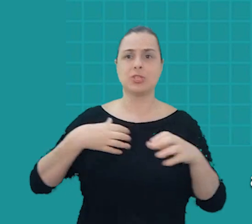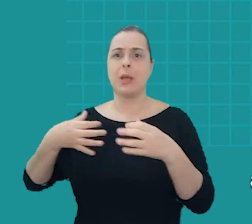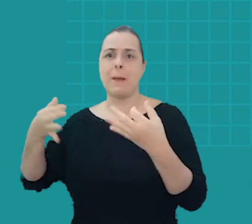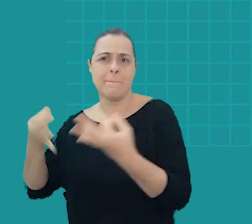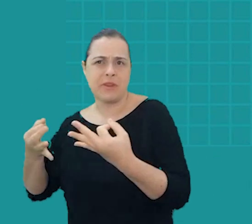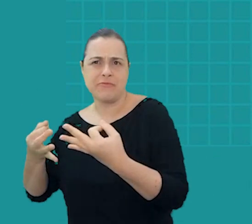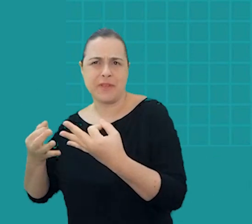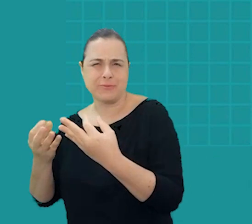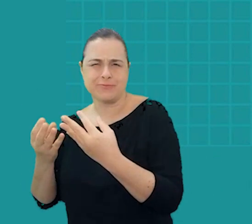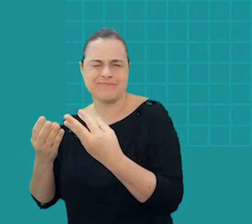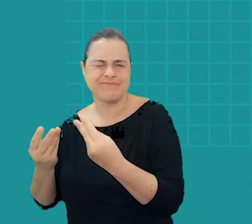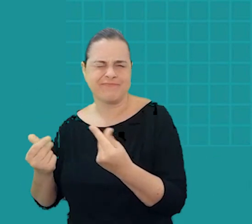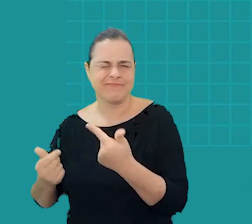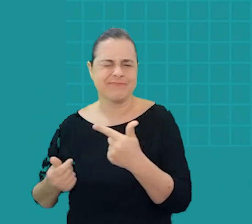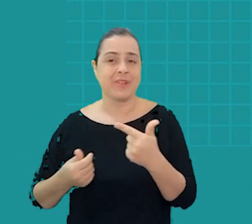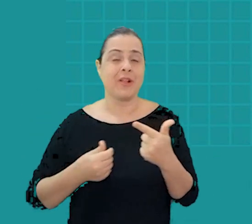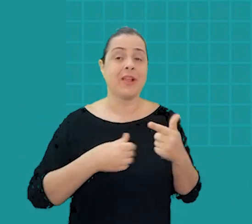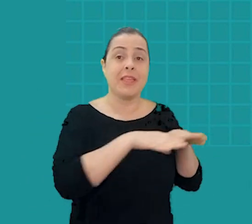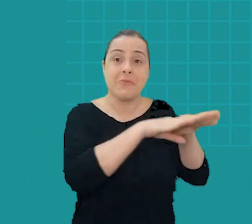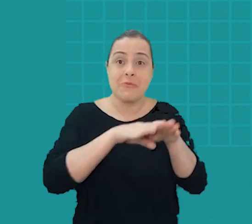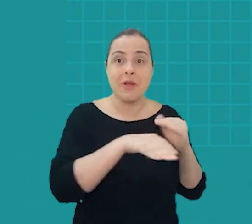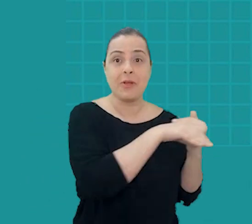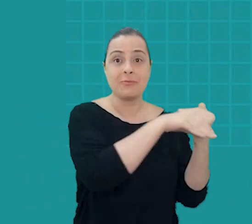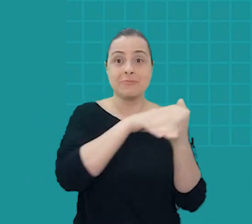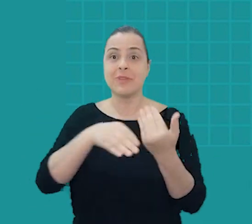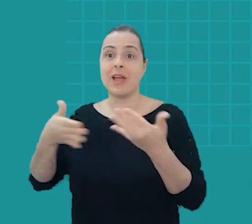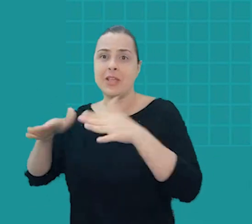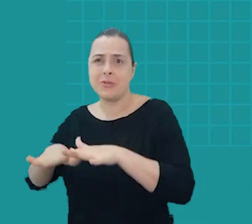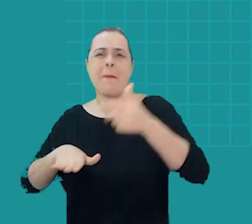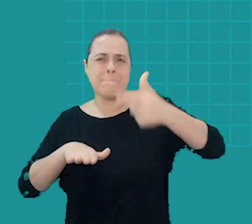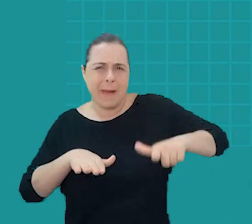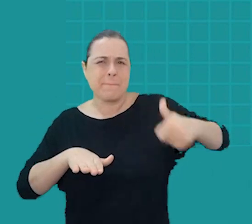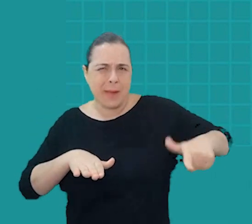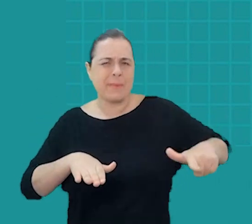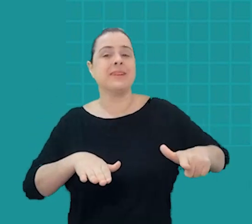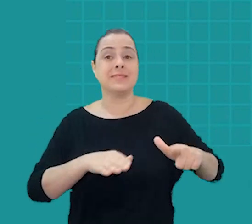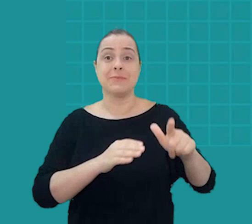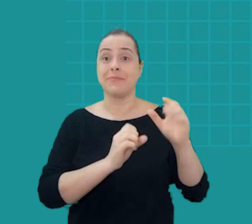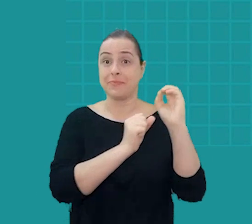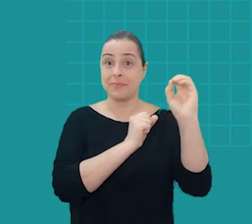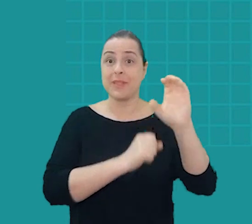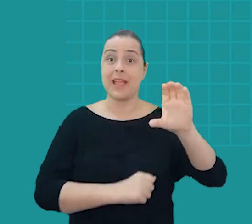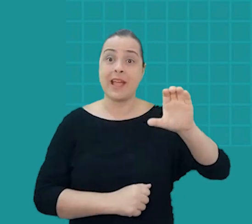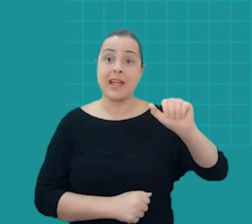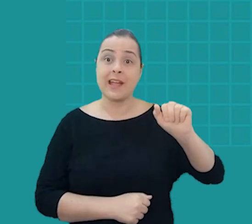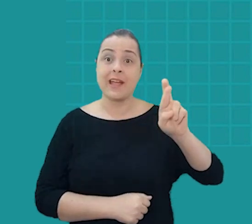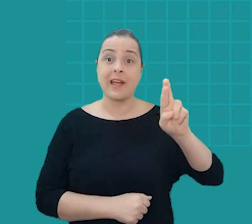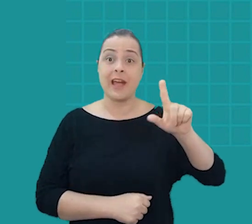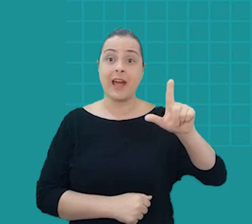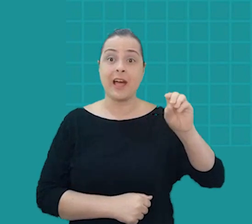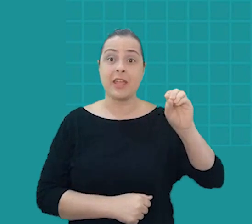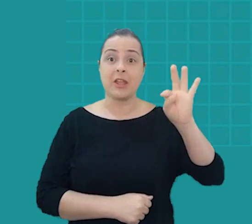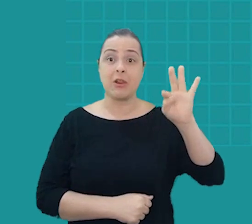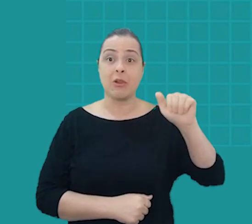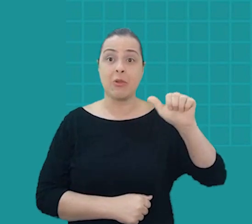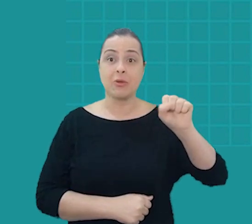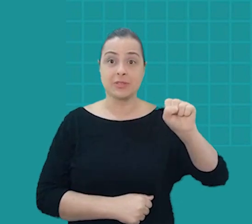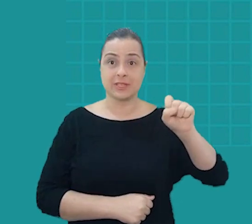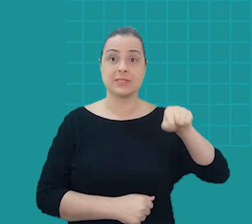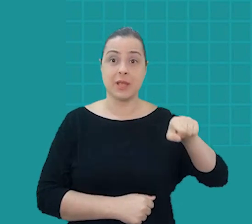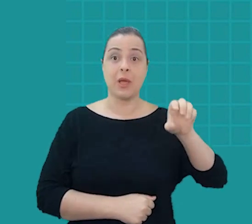do perfeito, a diversidade, a equidade, a inclusão e muito mais, mas muito, muito mais. Vai no carlotas.org para ver mais um pouquinho do que a gente